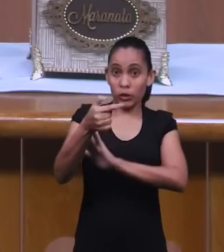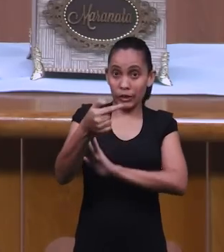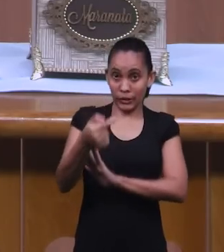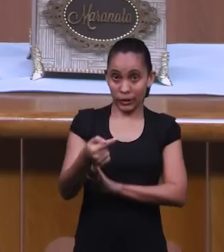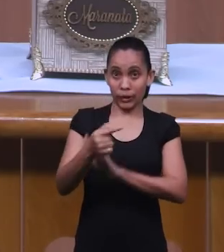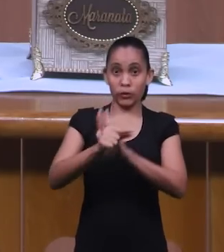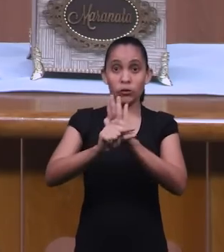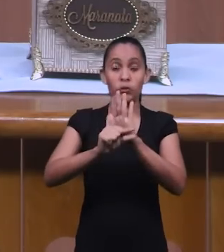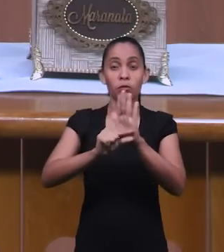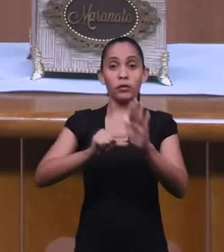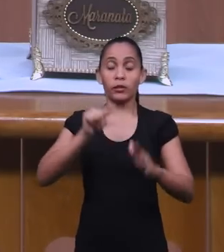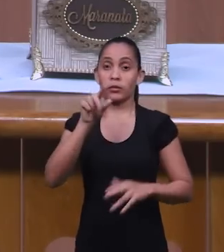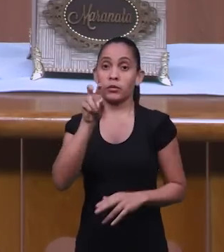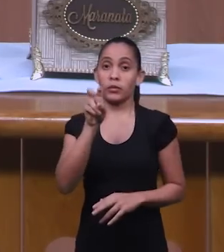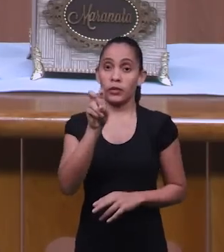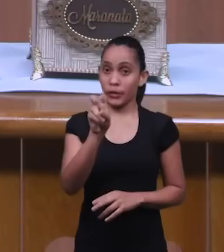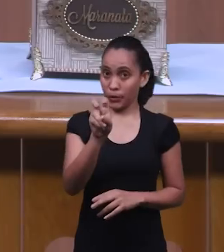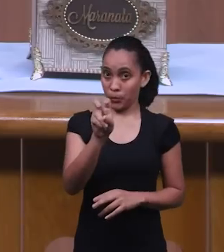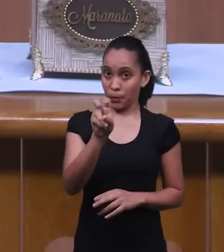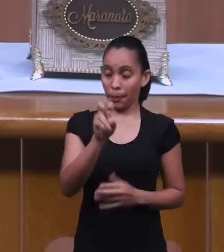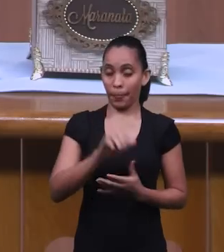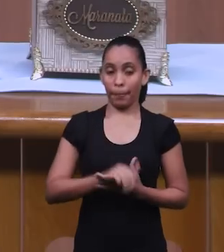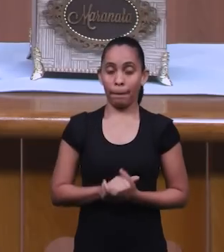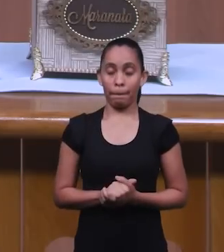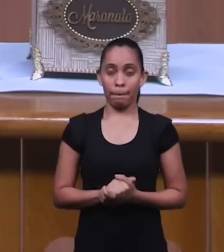7, verso 5.